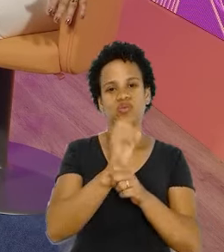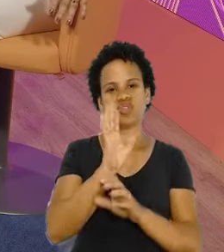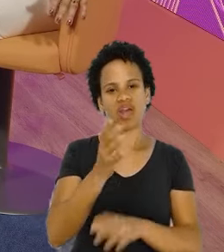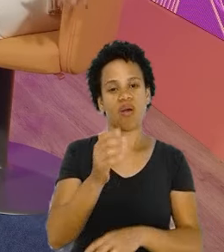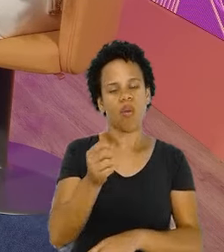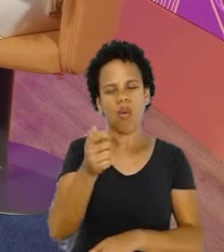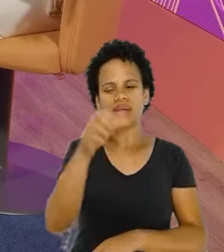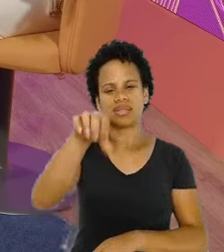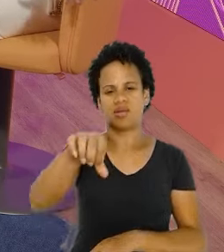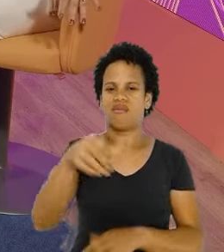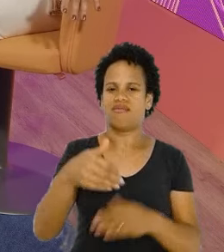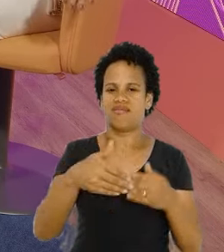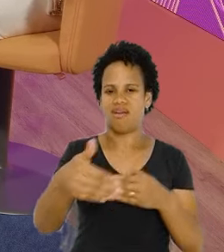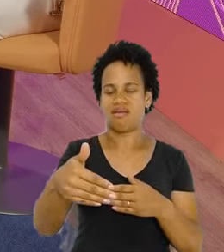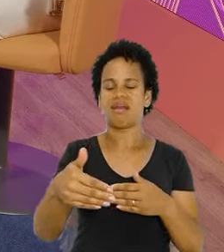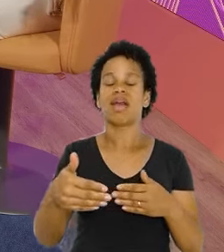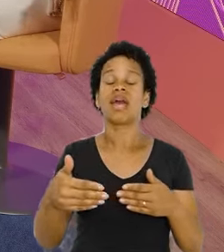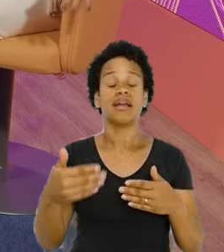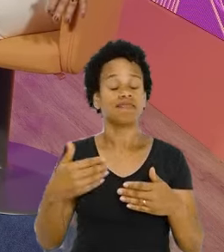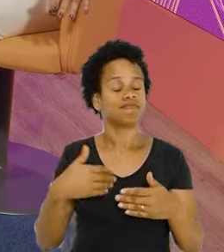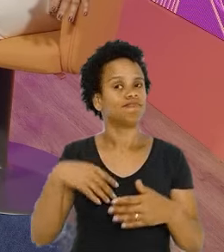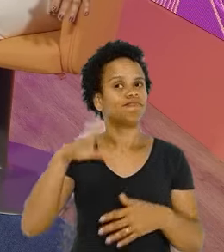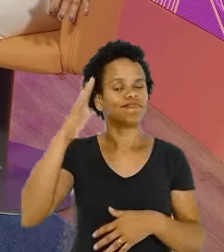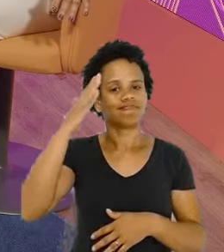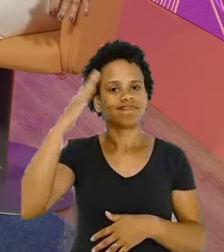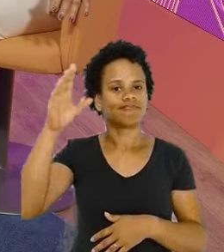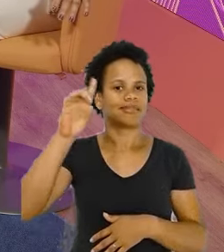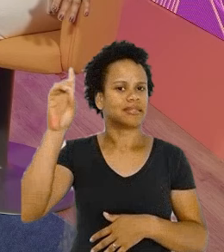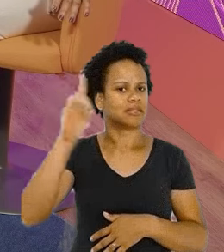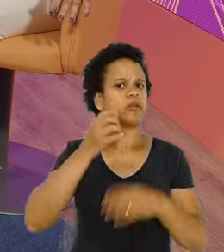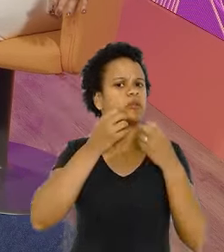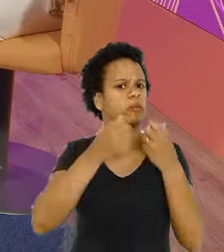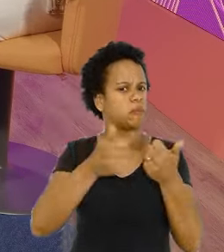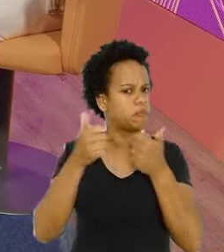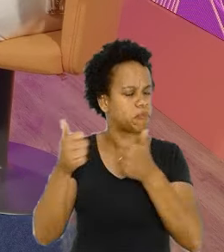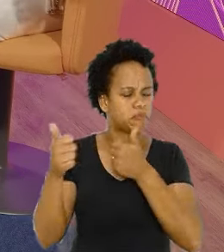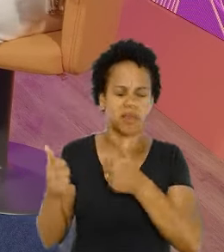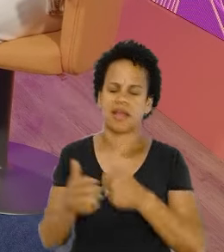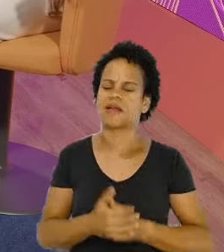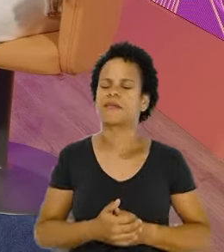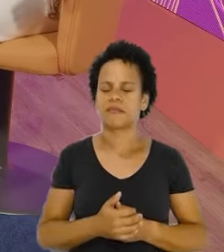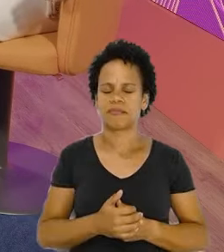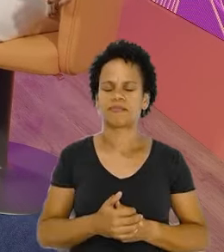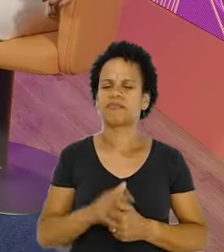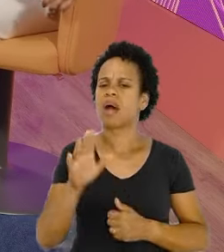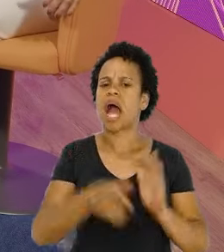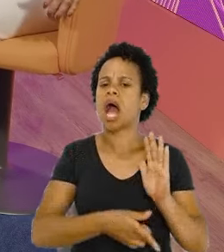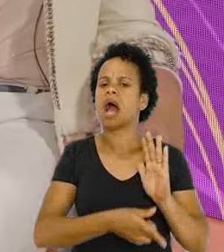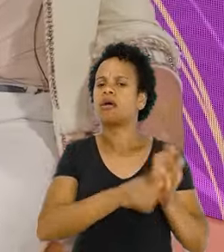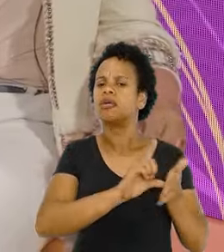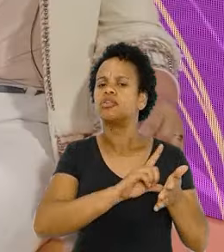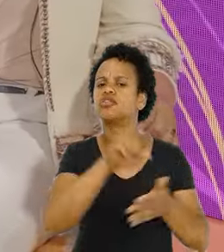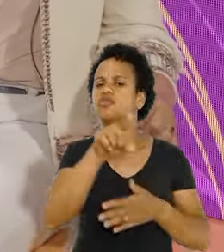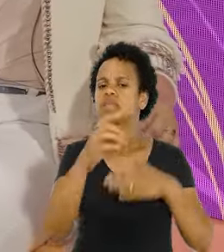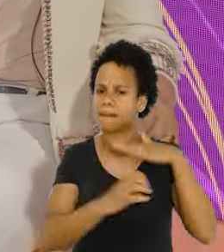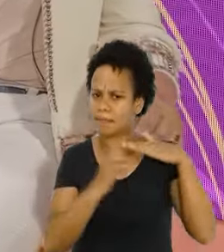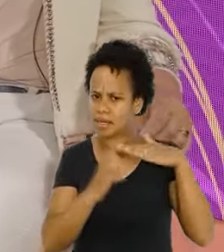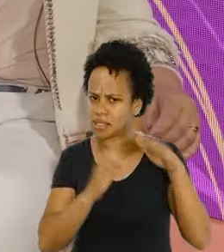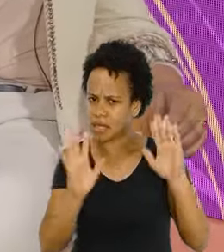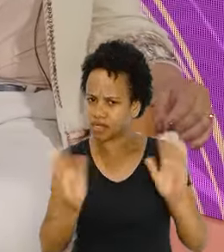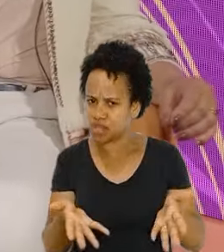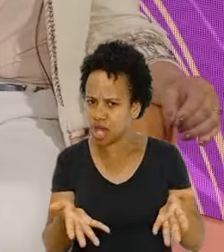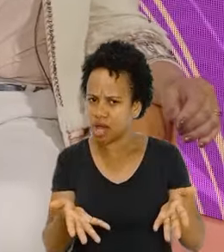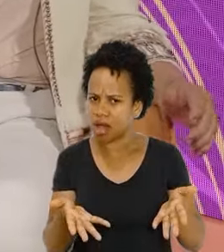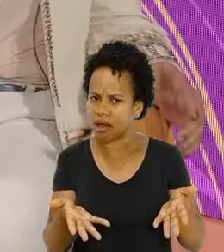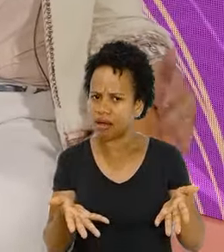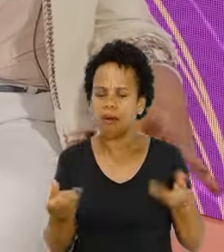anos e Graças a Deus muito bem sensacional E aí mas o que que você fazia antes você já era empresária que que